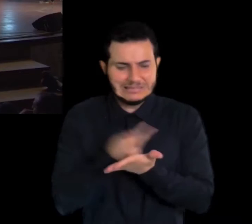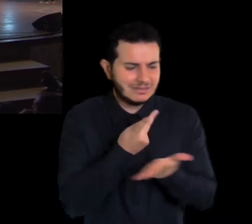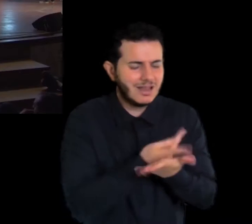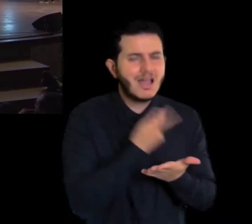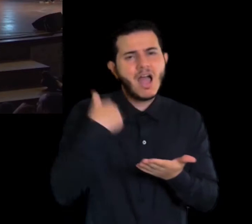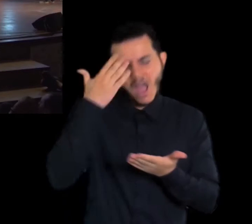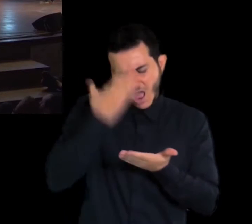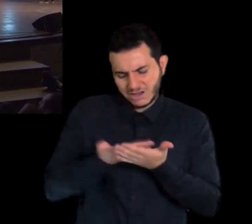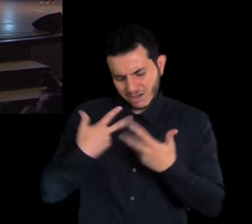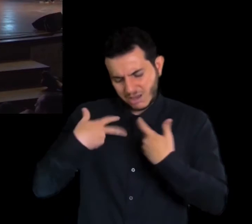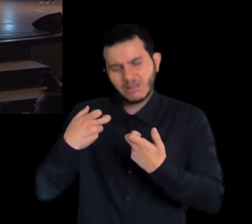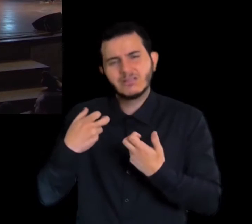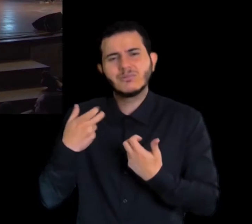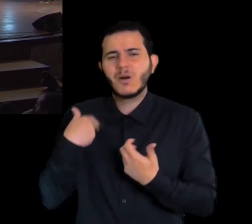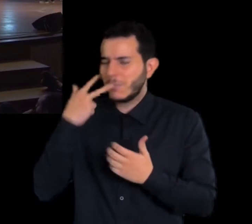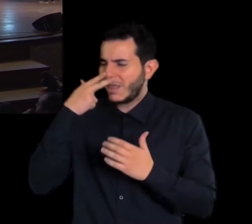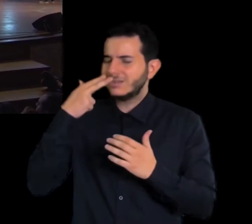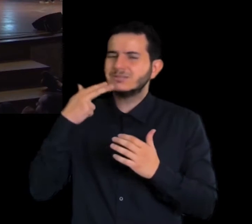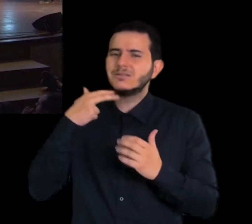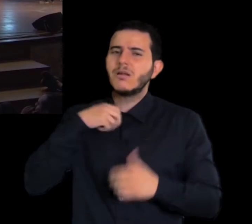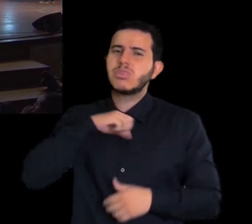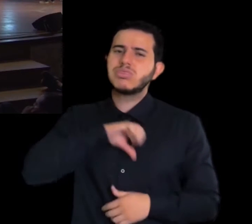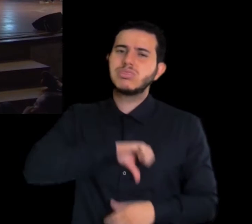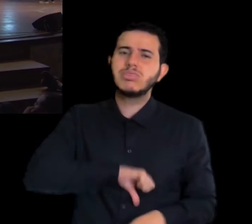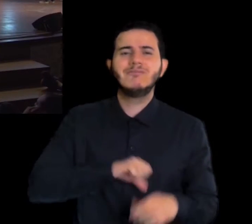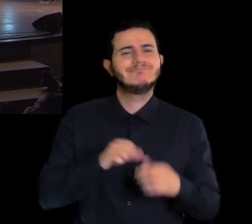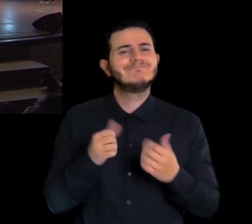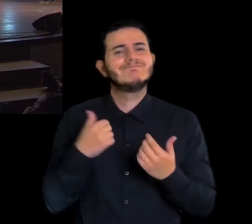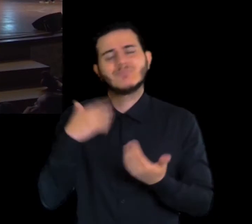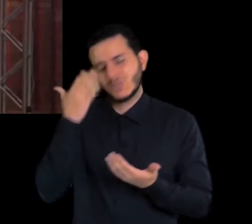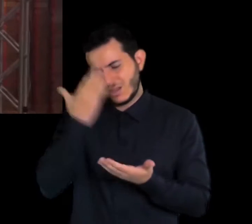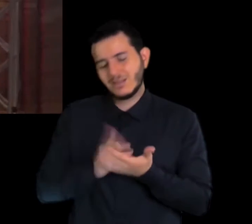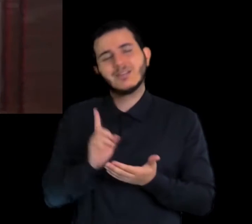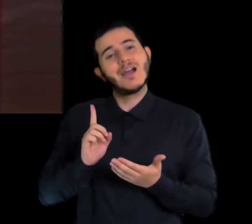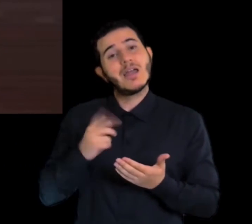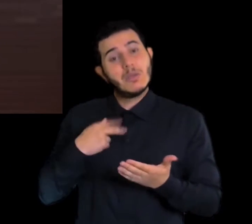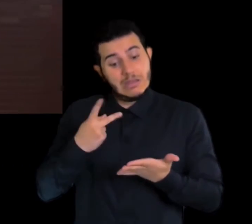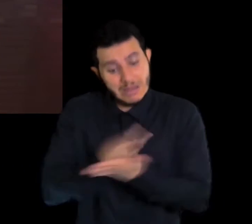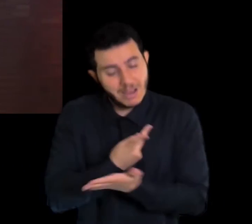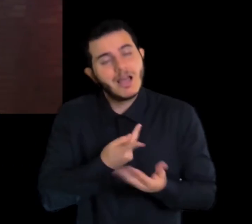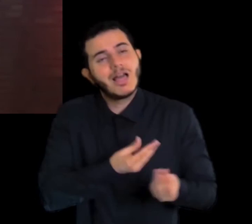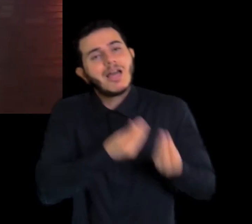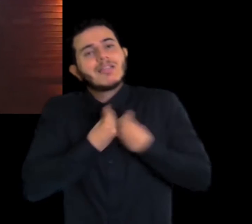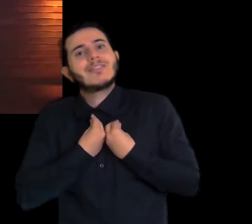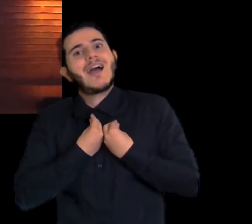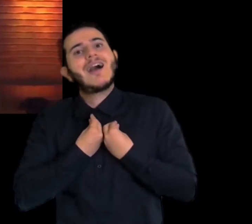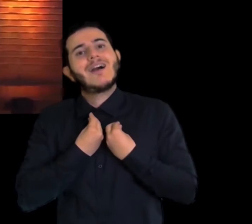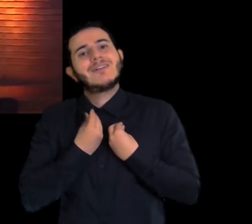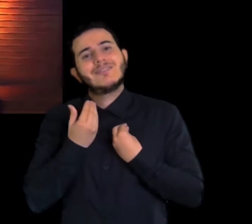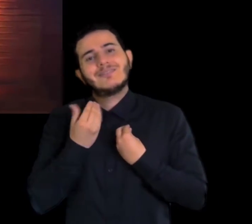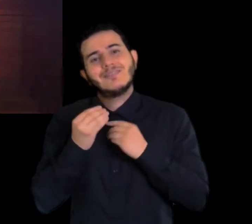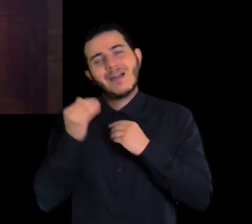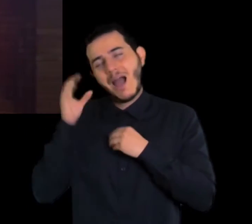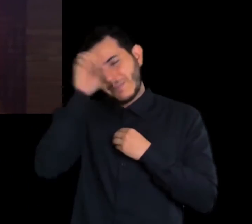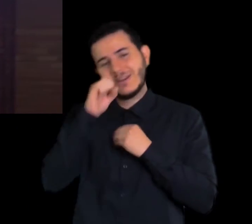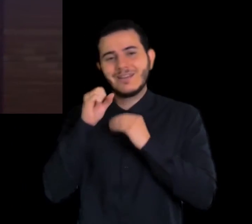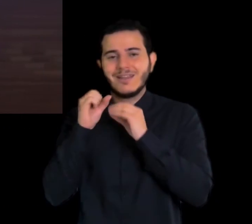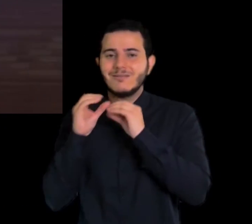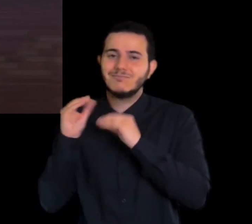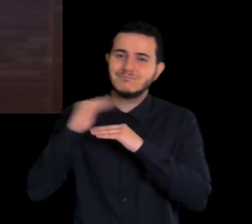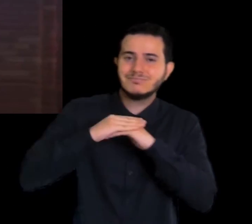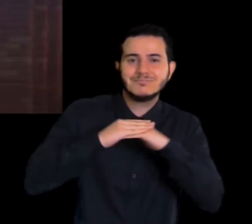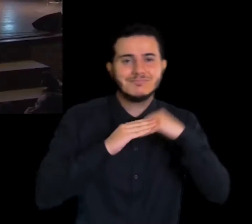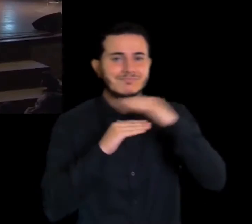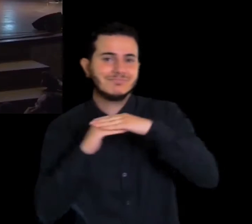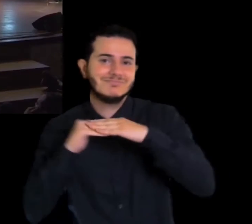errar um monte. Até o dia que me caiu essa ficha aqui. Que toda a merda que eu fiz serviu para adubar a minha vida. Né? E hoje eu estou adubado,